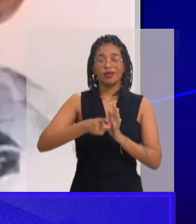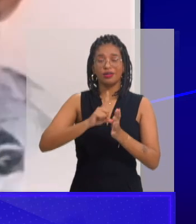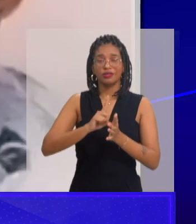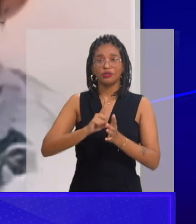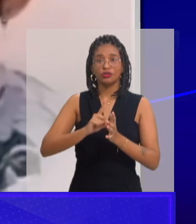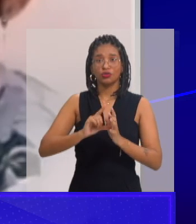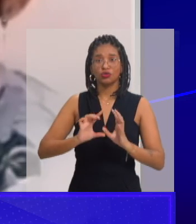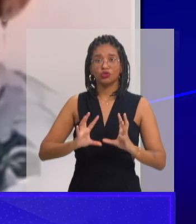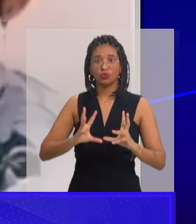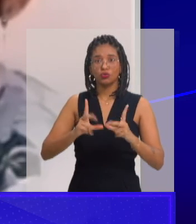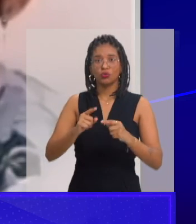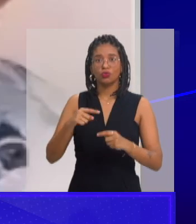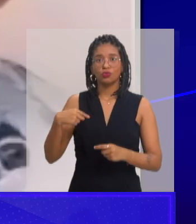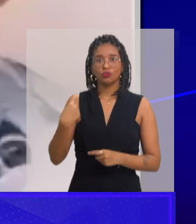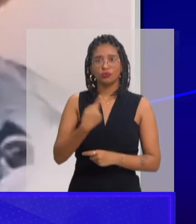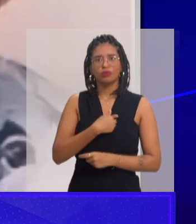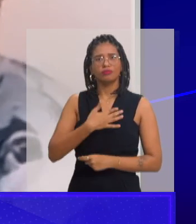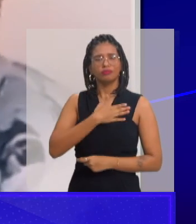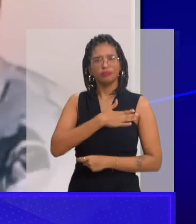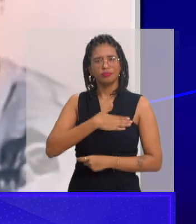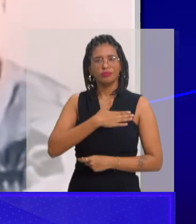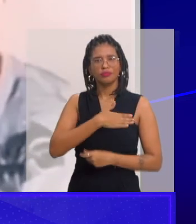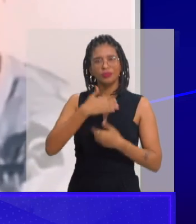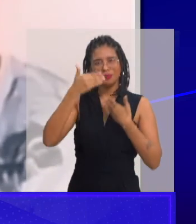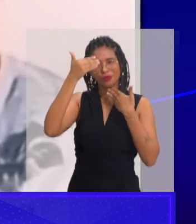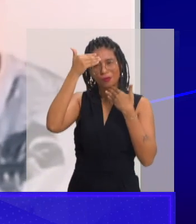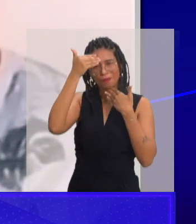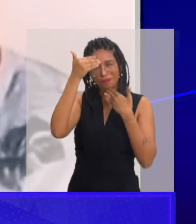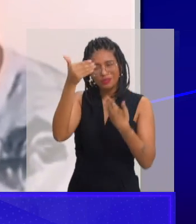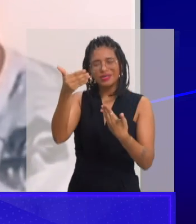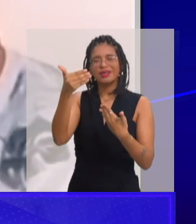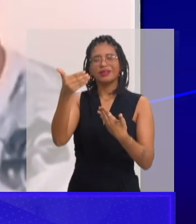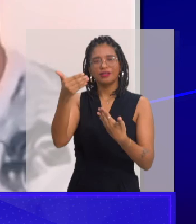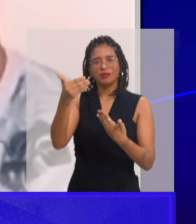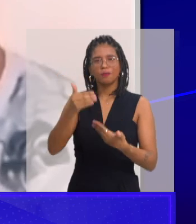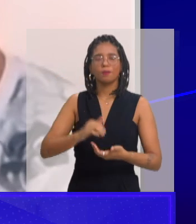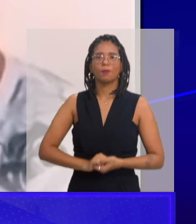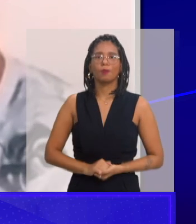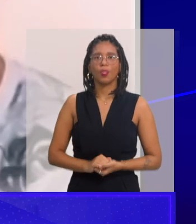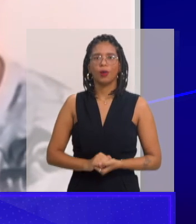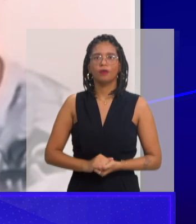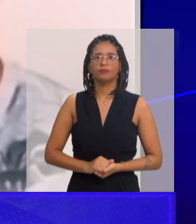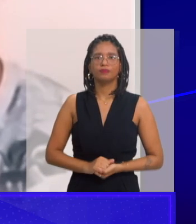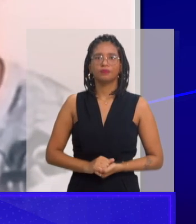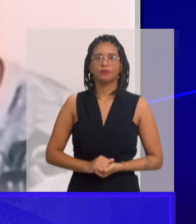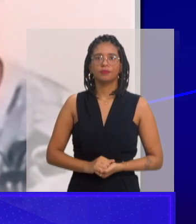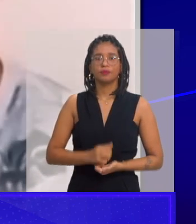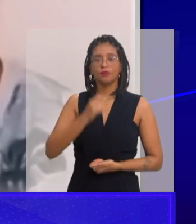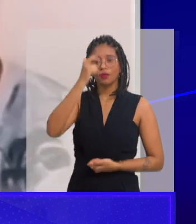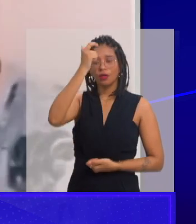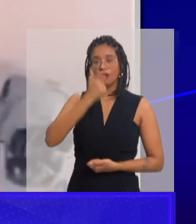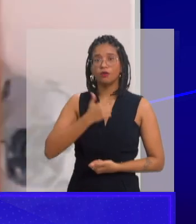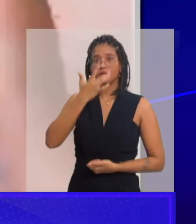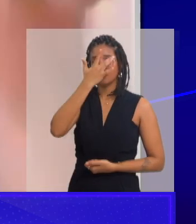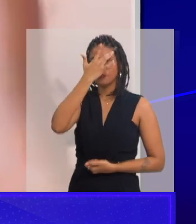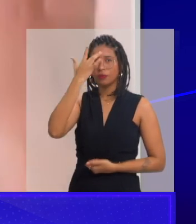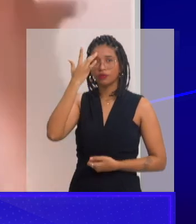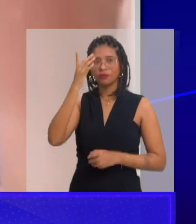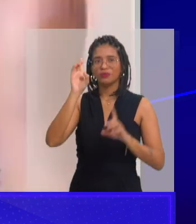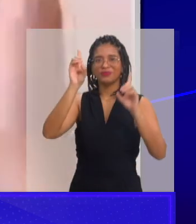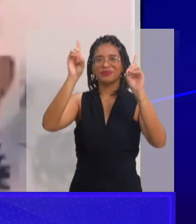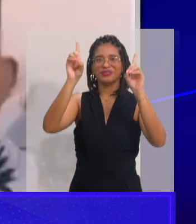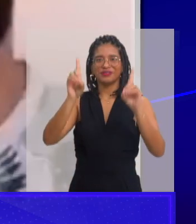tudo, é mais do que um prazer. Muito obrigado, Jair. Muito obrigado mesmo. Eu sou uma pessoa com